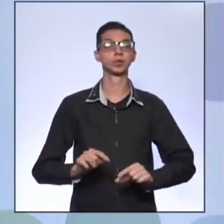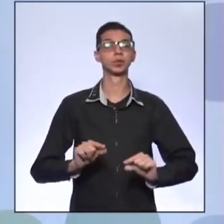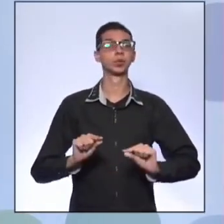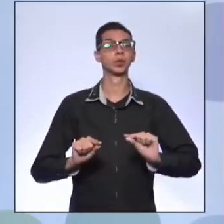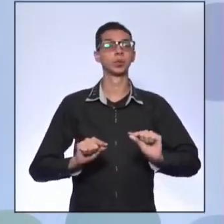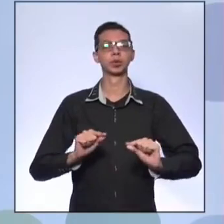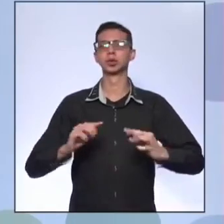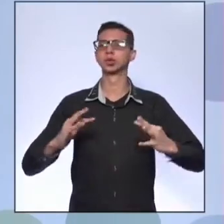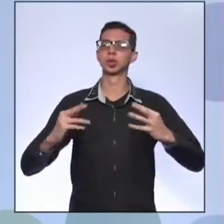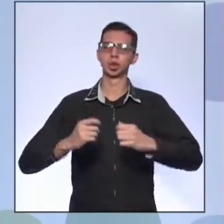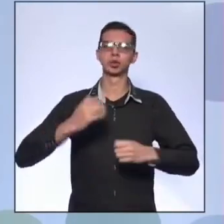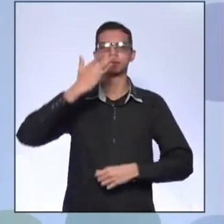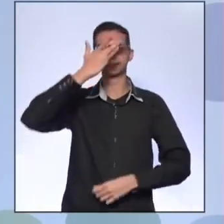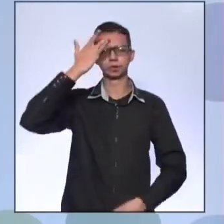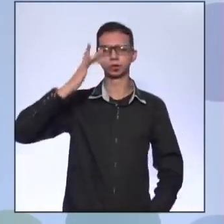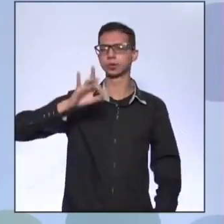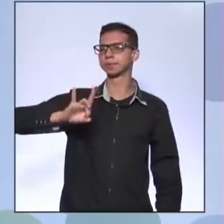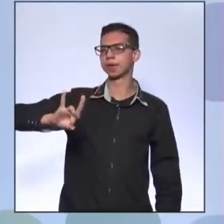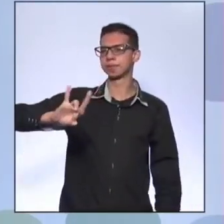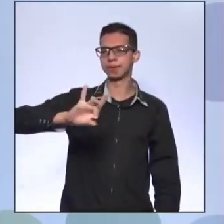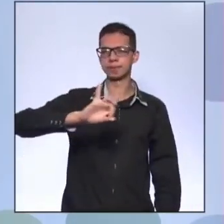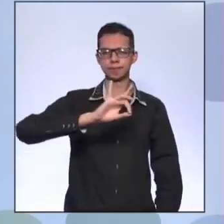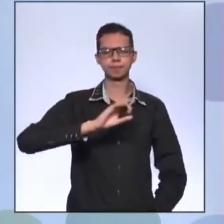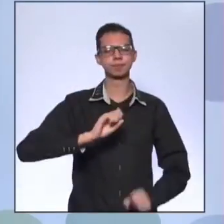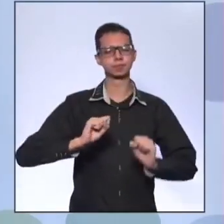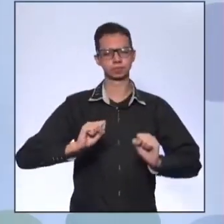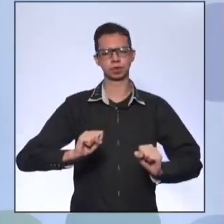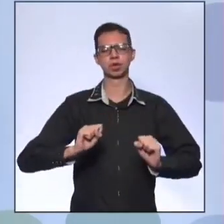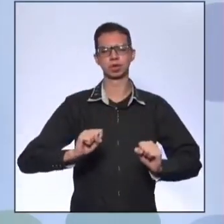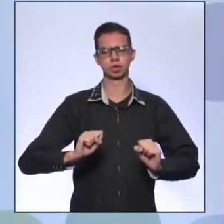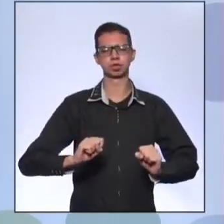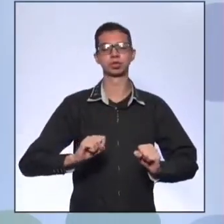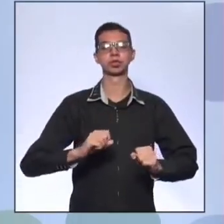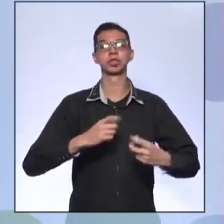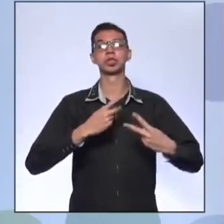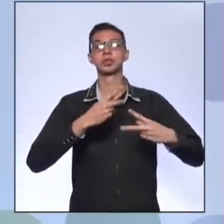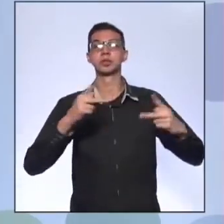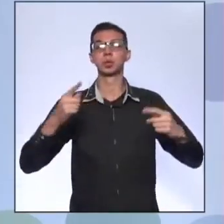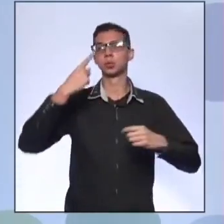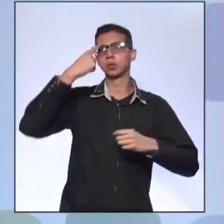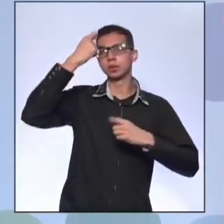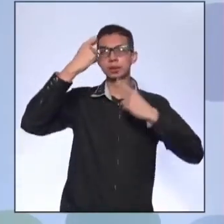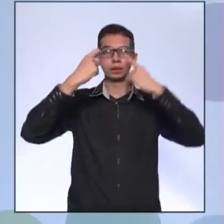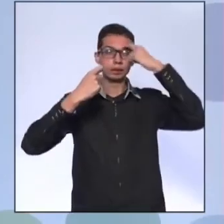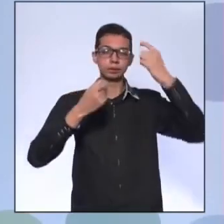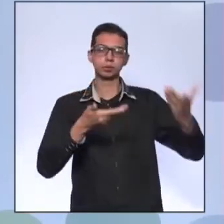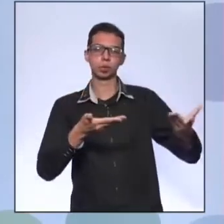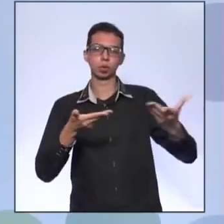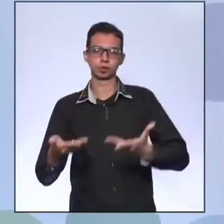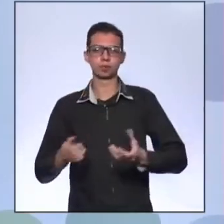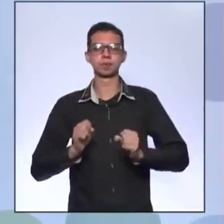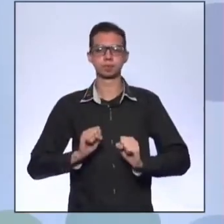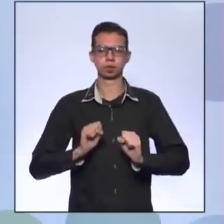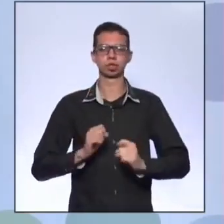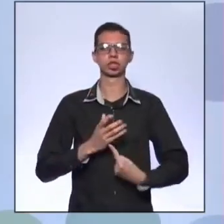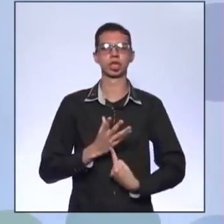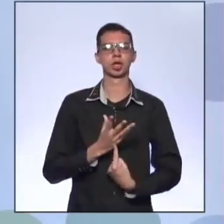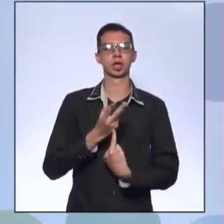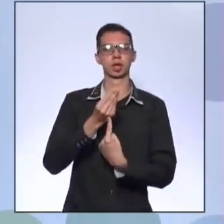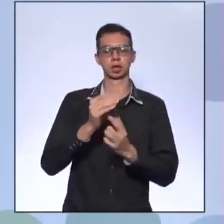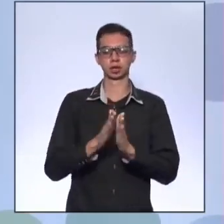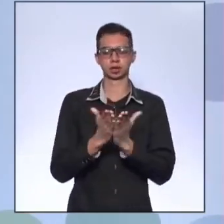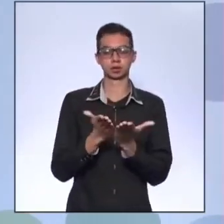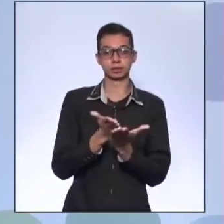todas as pessoas, né, podem ser convidadas aí, de acordo com a sua criatividade, a criarem seus próprios livros de artista, onde vocês